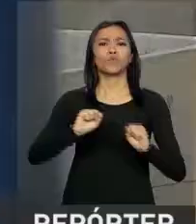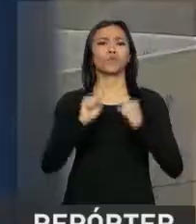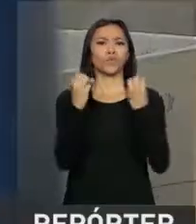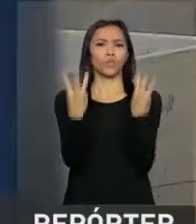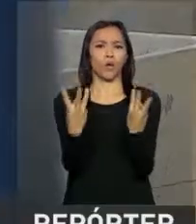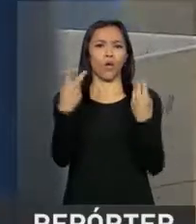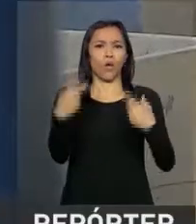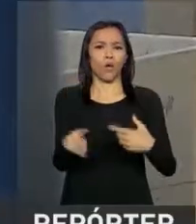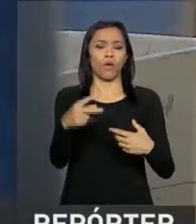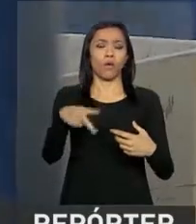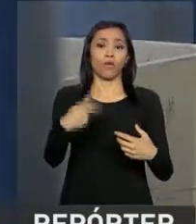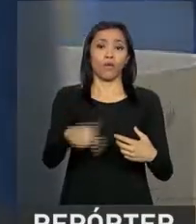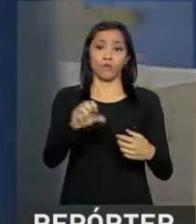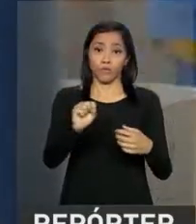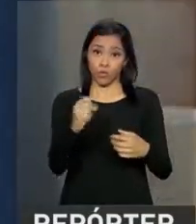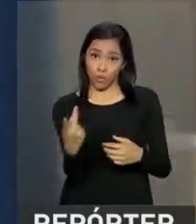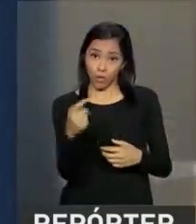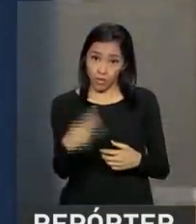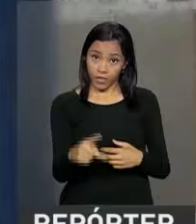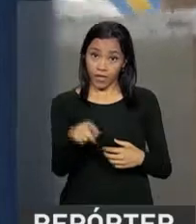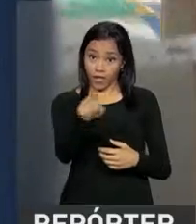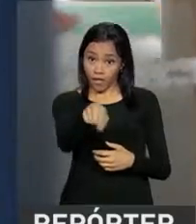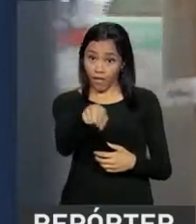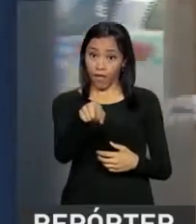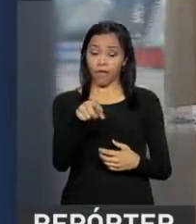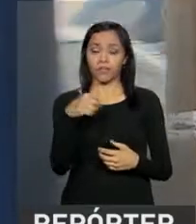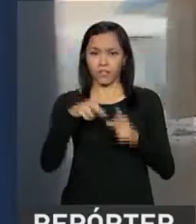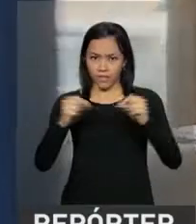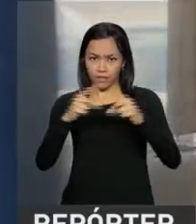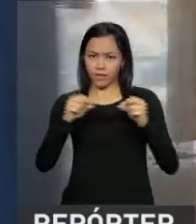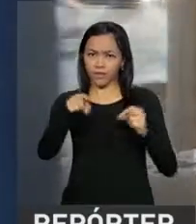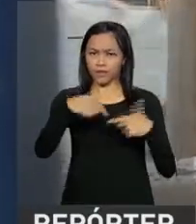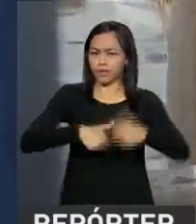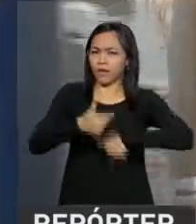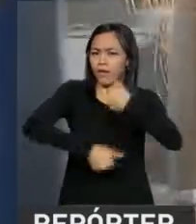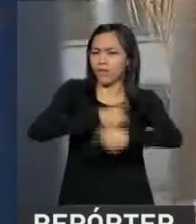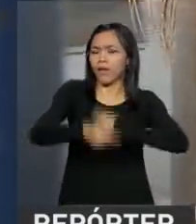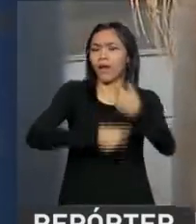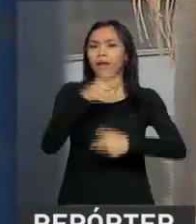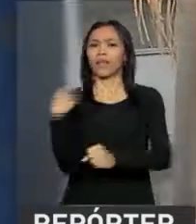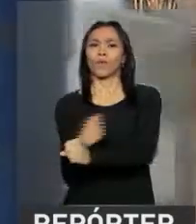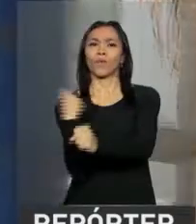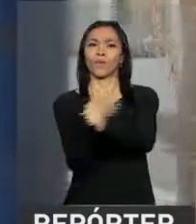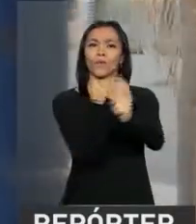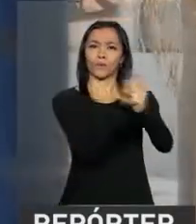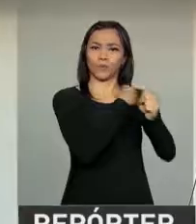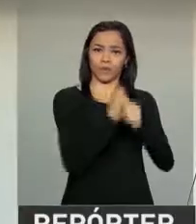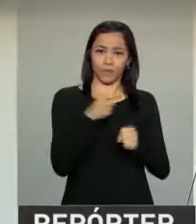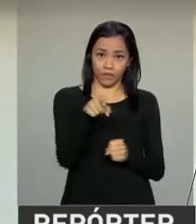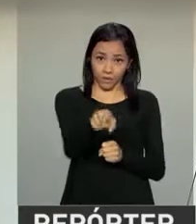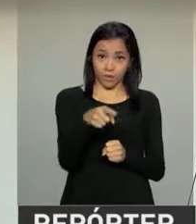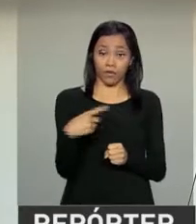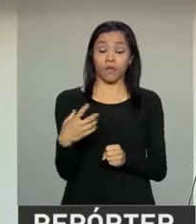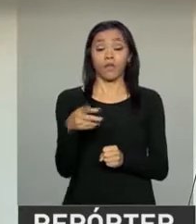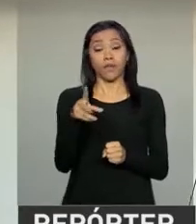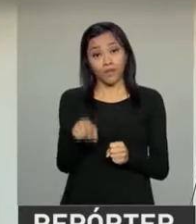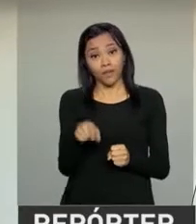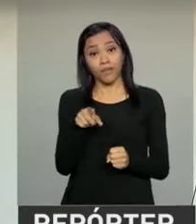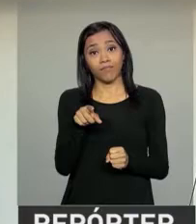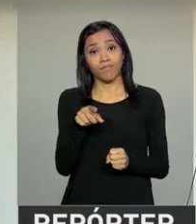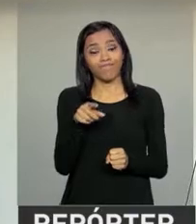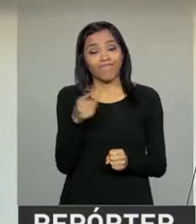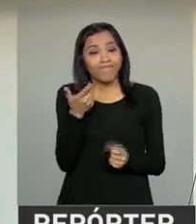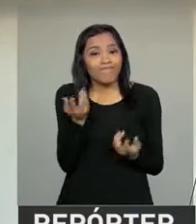Brasília. Hernando é uma das 13 milhões de pessoas que trabalham no setor de construção civil brasileiro e que devem contar com